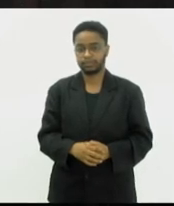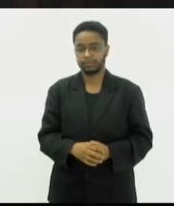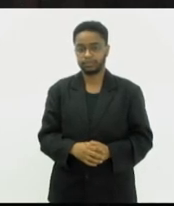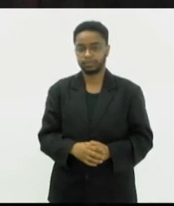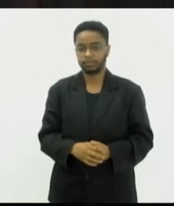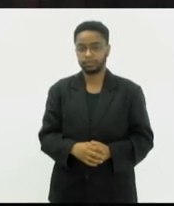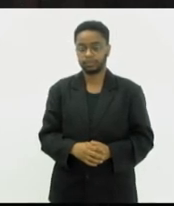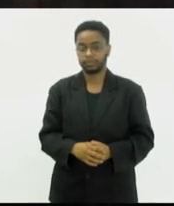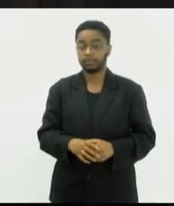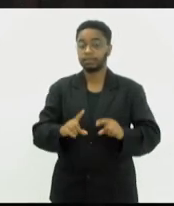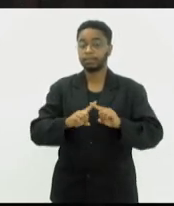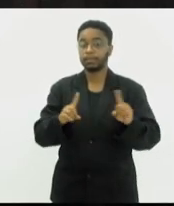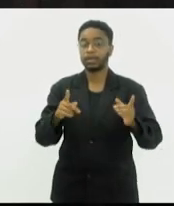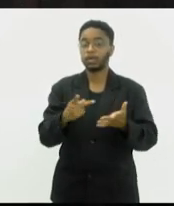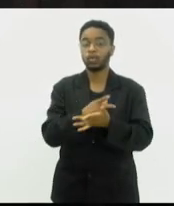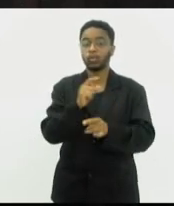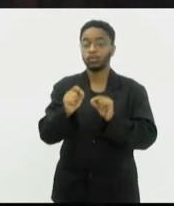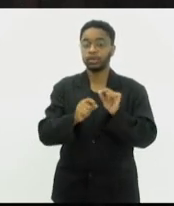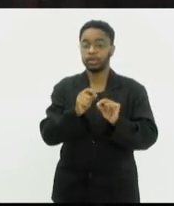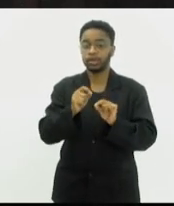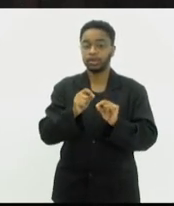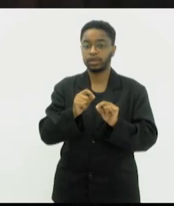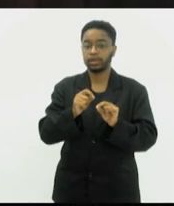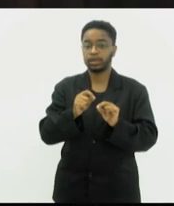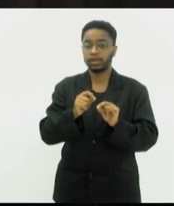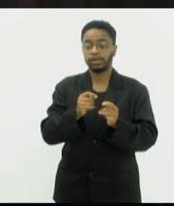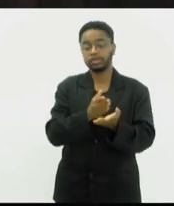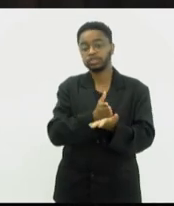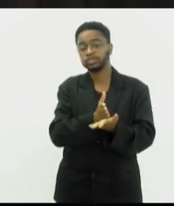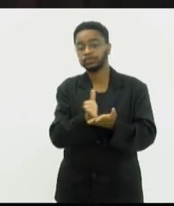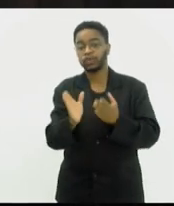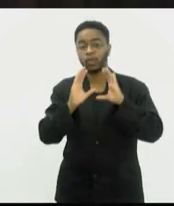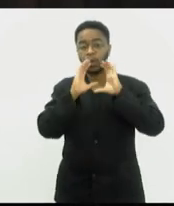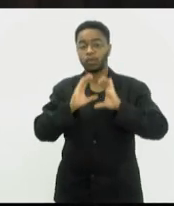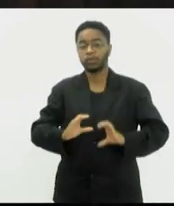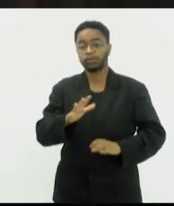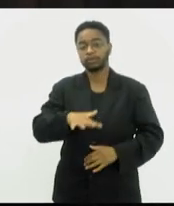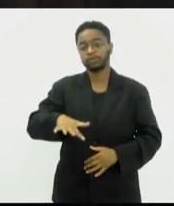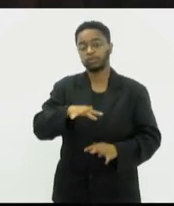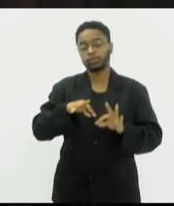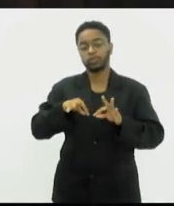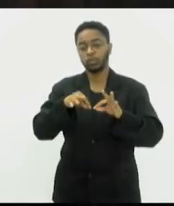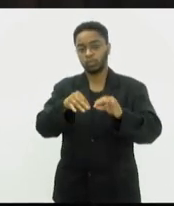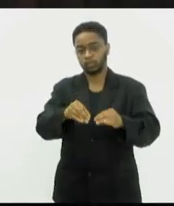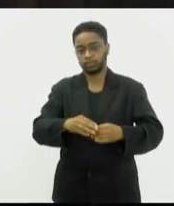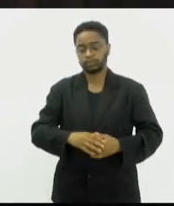E acontece desvios de conduta em todas as áreas,